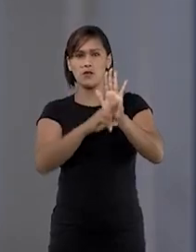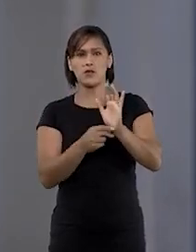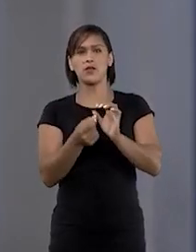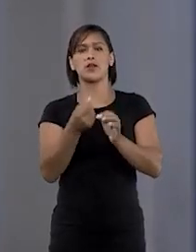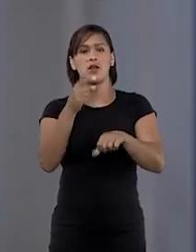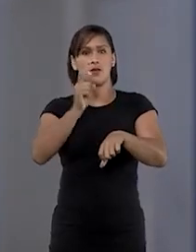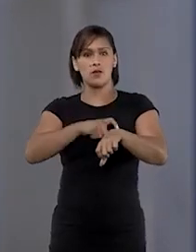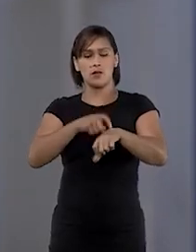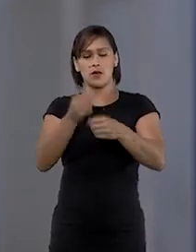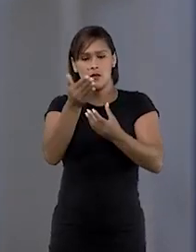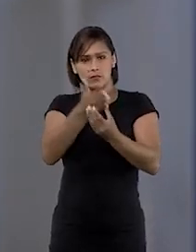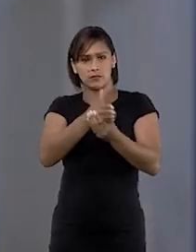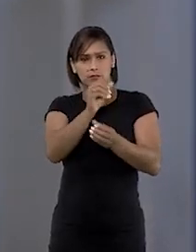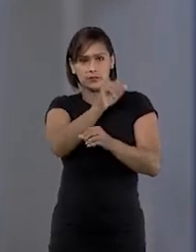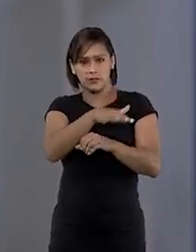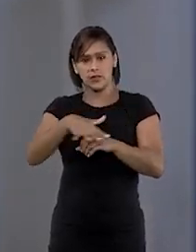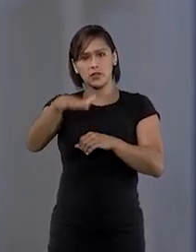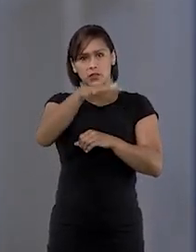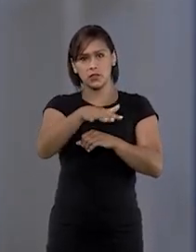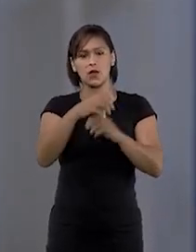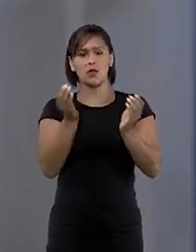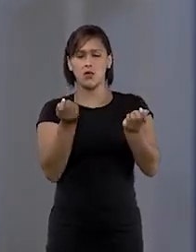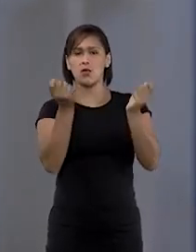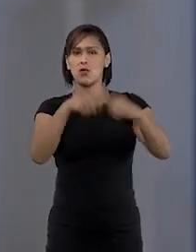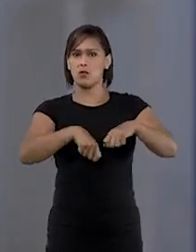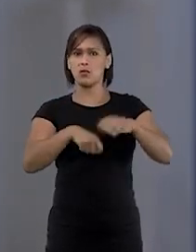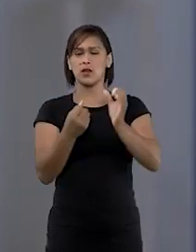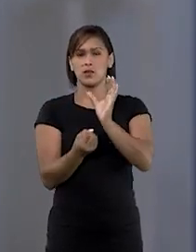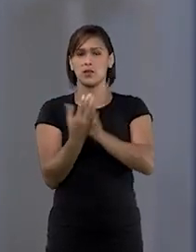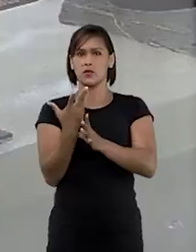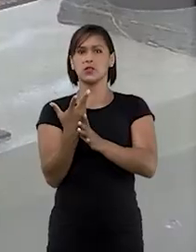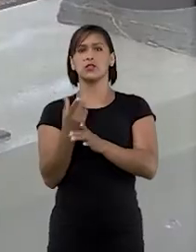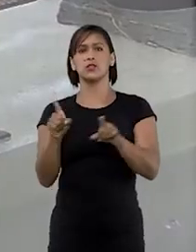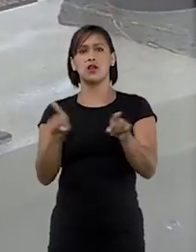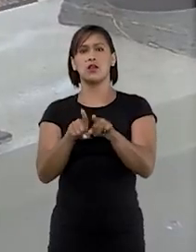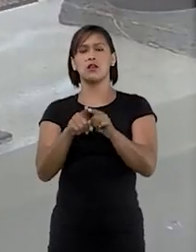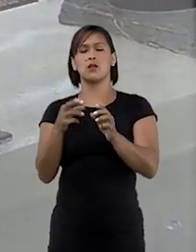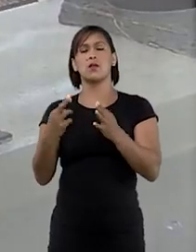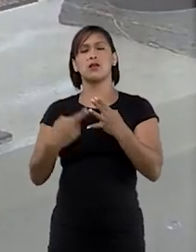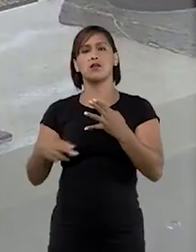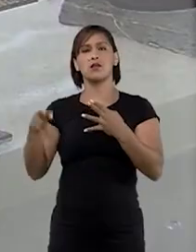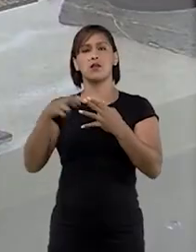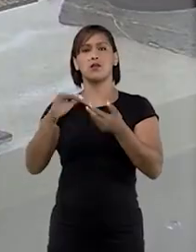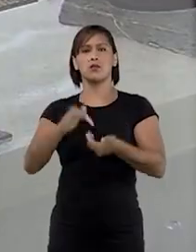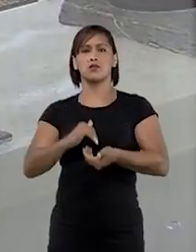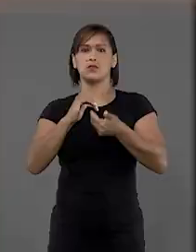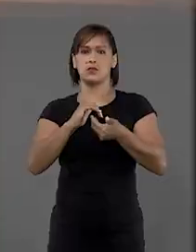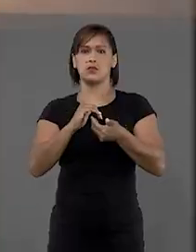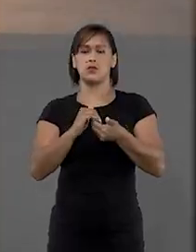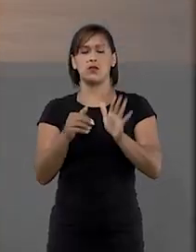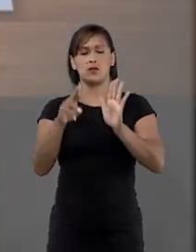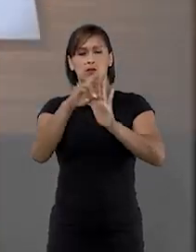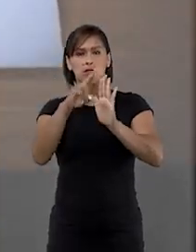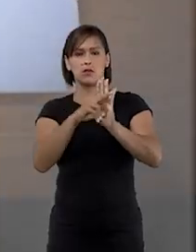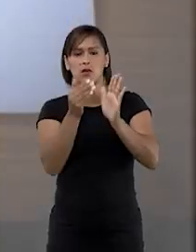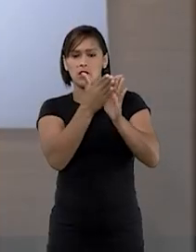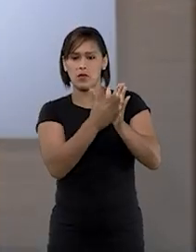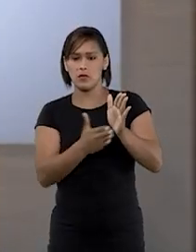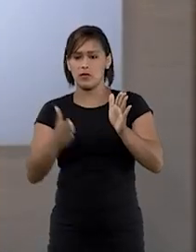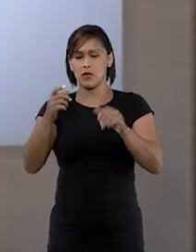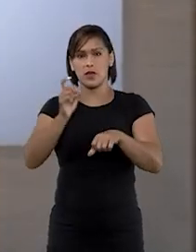regulamenta o horário de distribuição de processos de competência originária e recursal da corte o